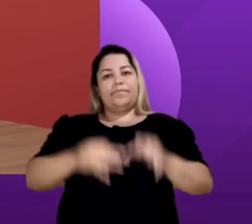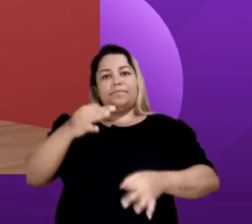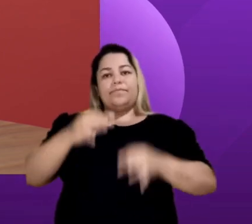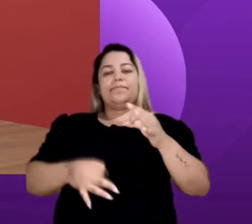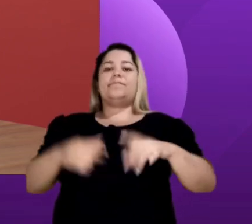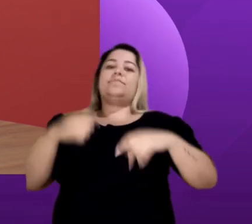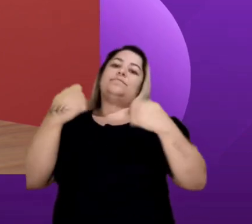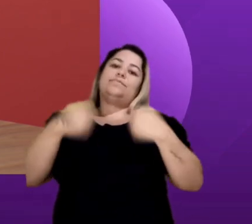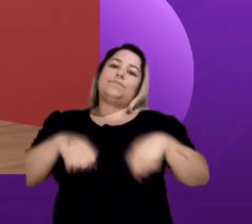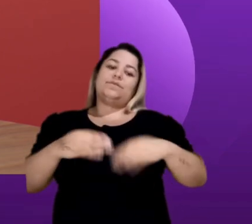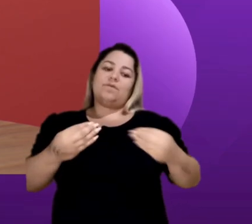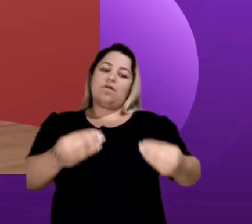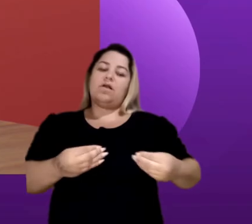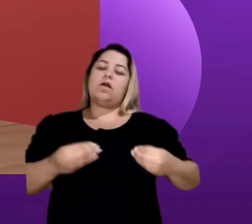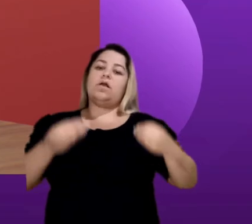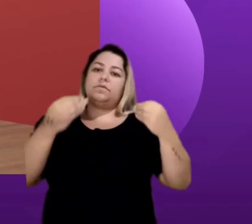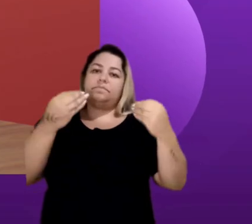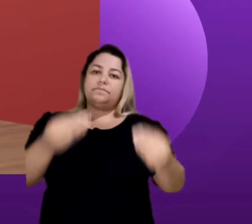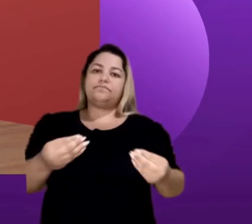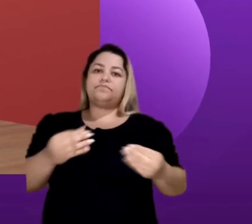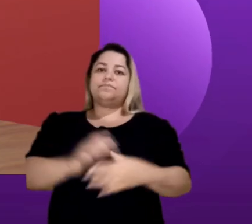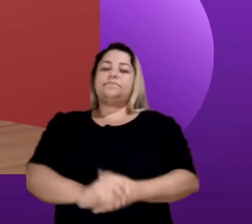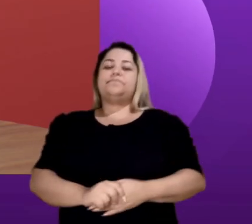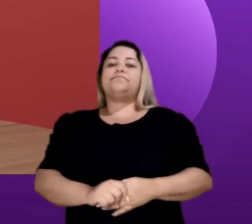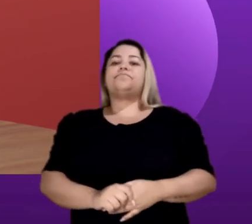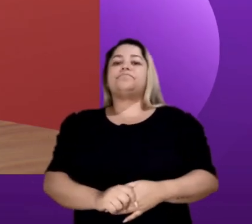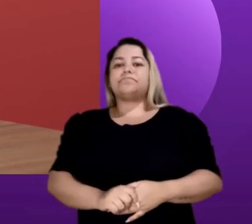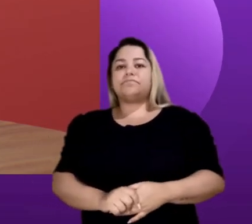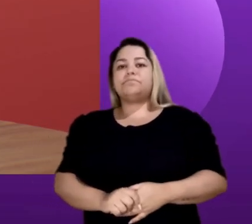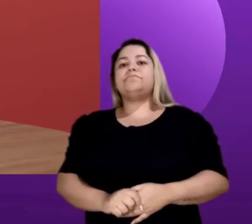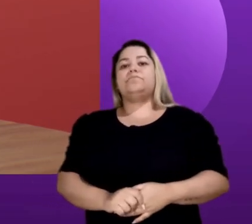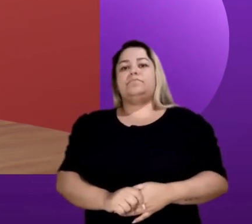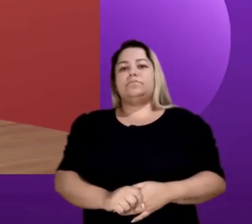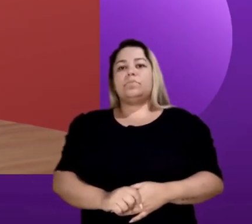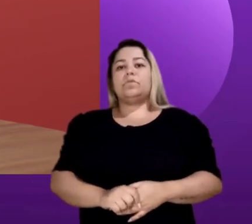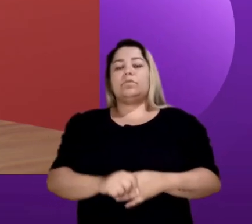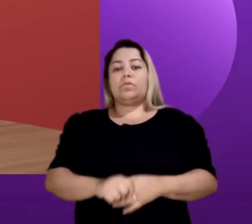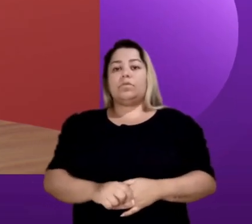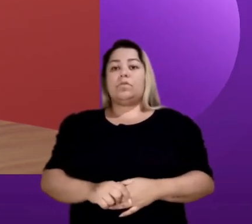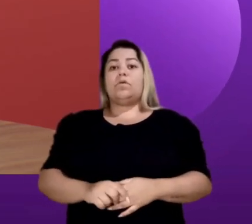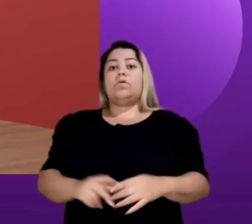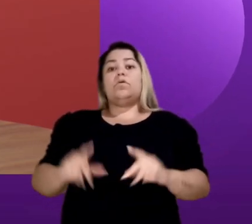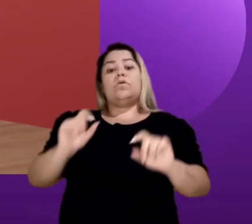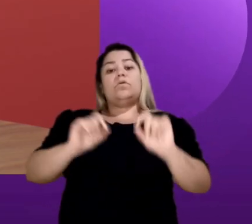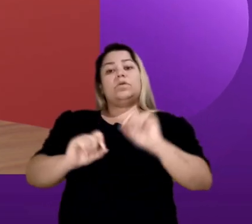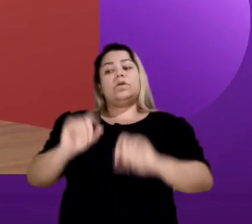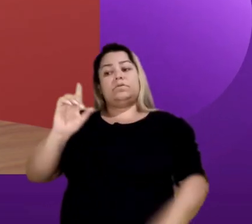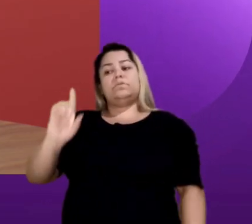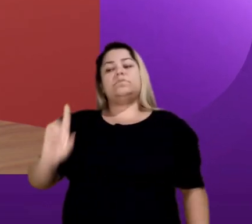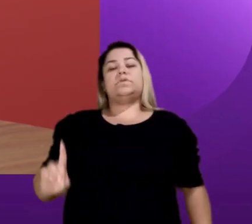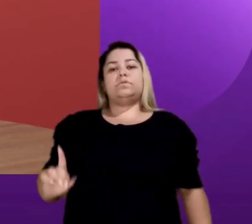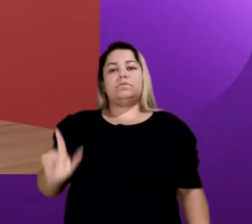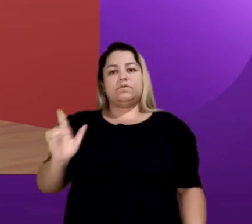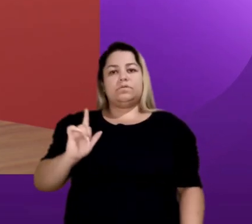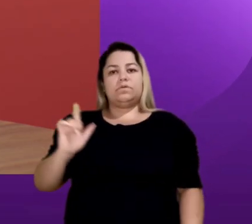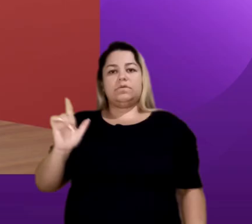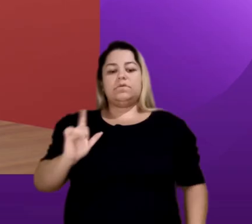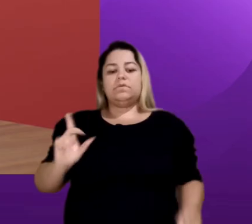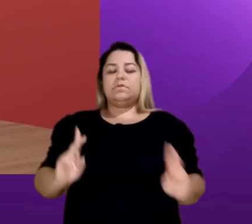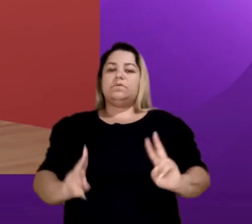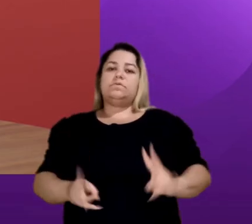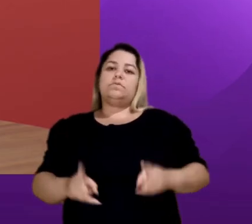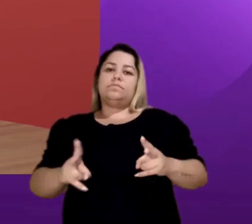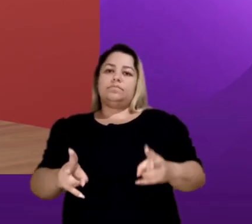a ele esse mérito e o que é de direito, né? Ele sempre foi